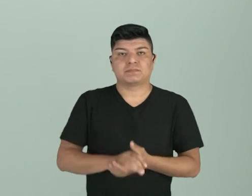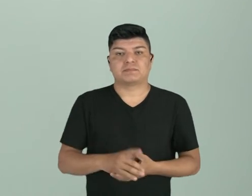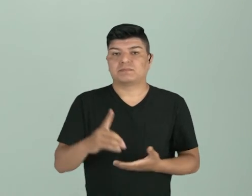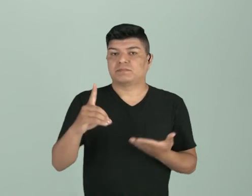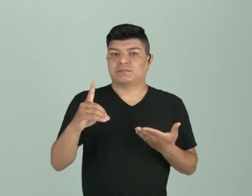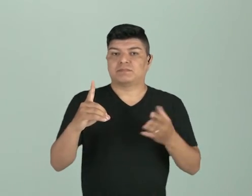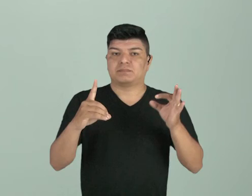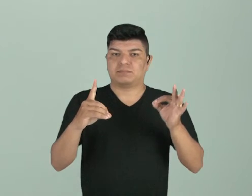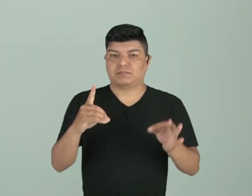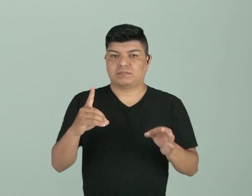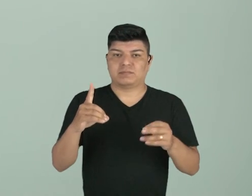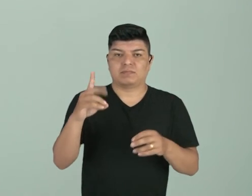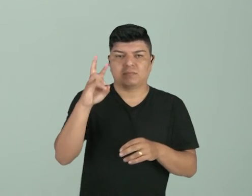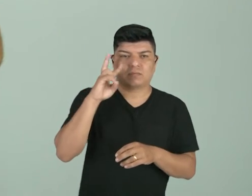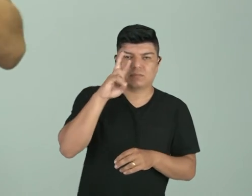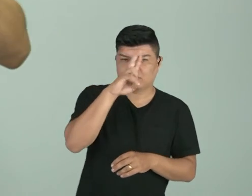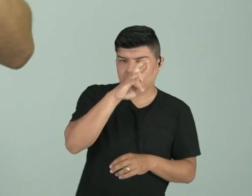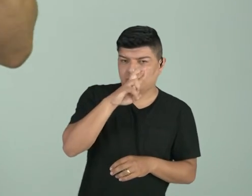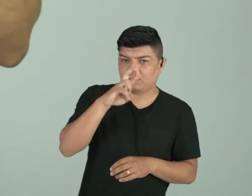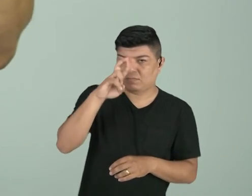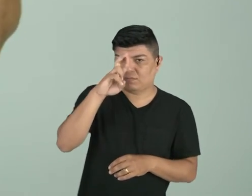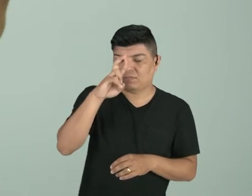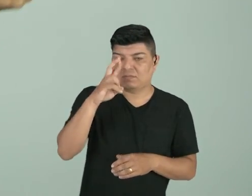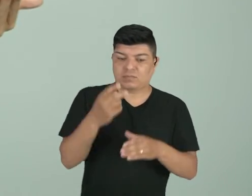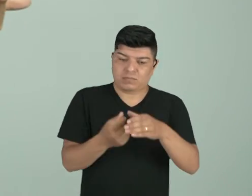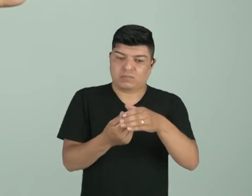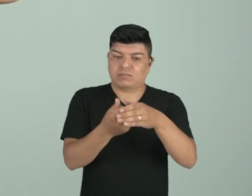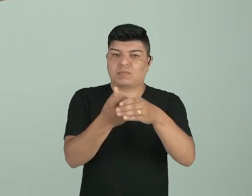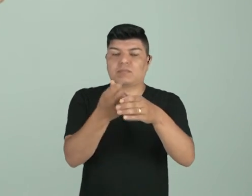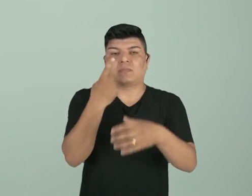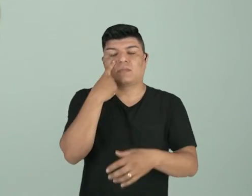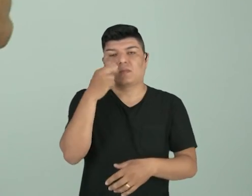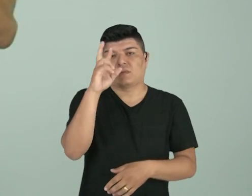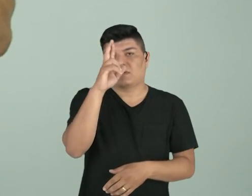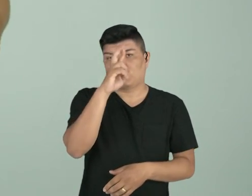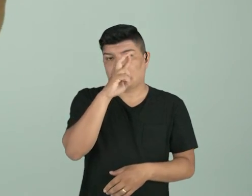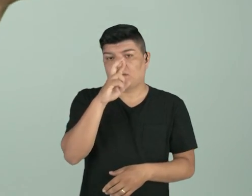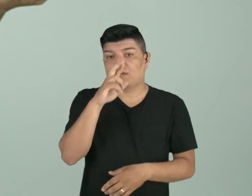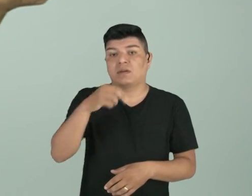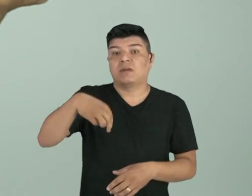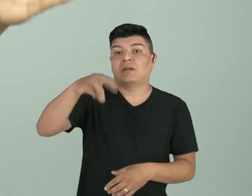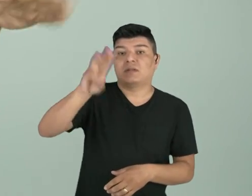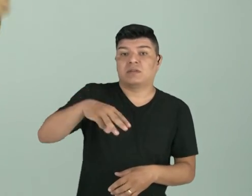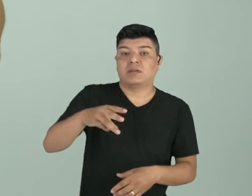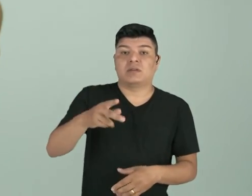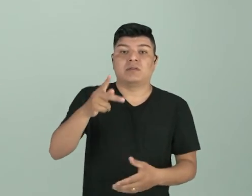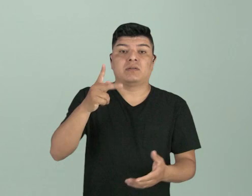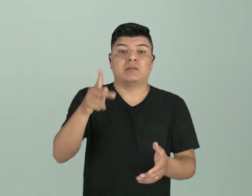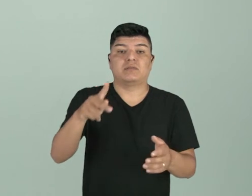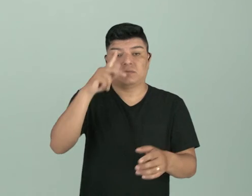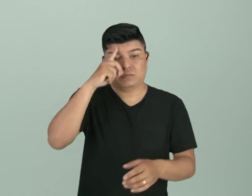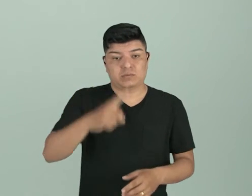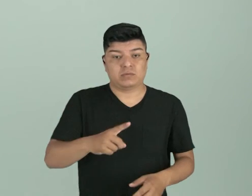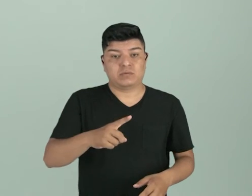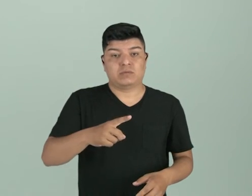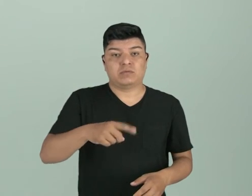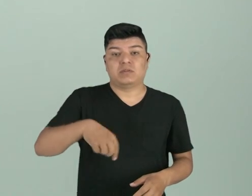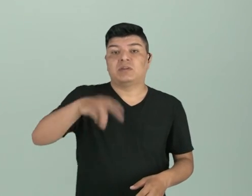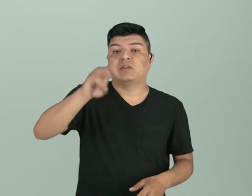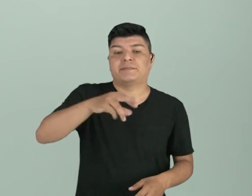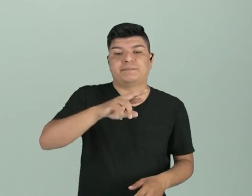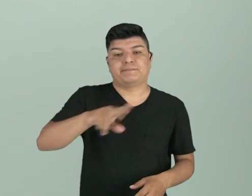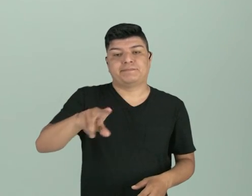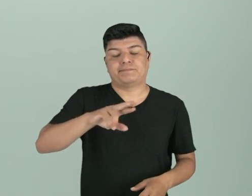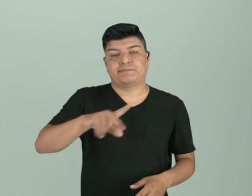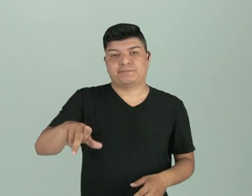no modo de produção capitalista, simplesmente eu estou verificando quem é proprietário e quem não é